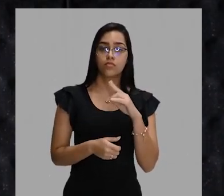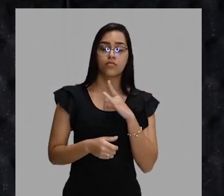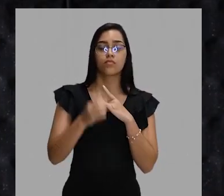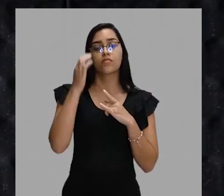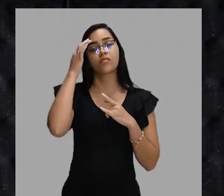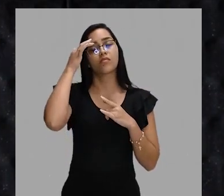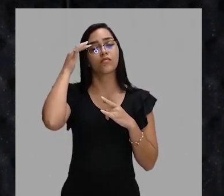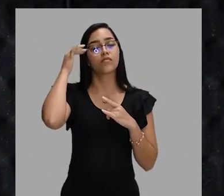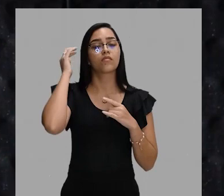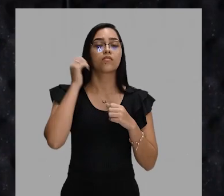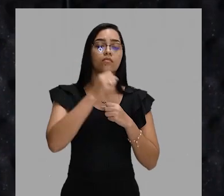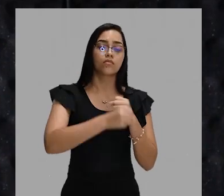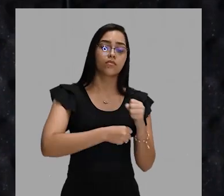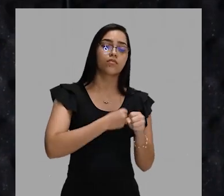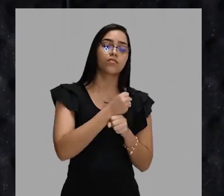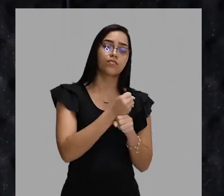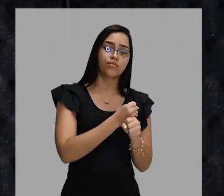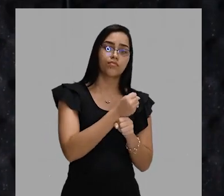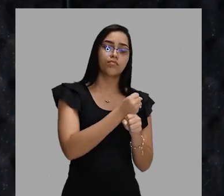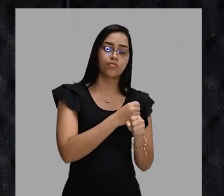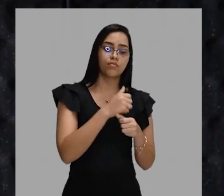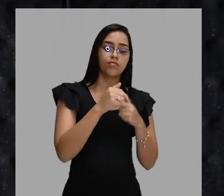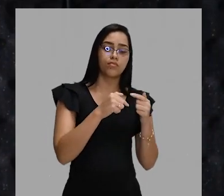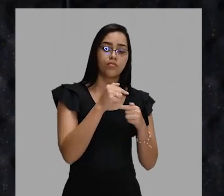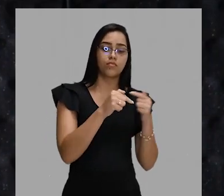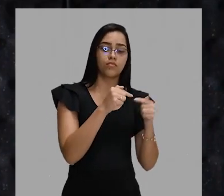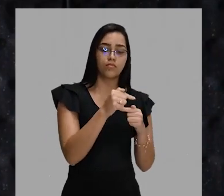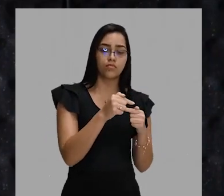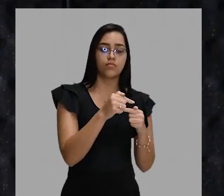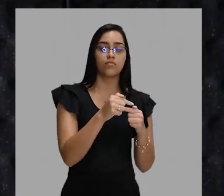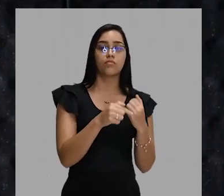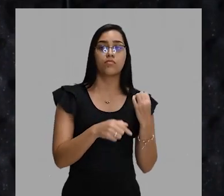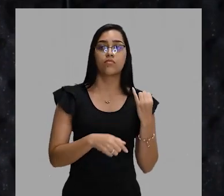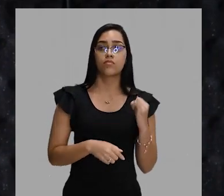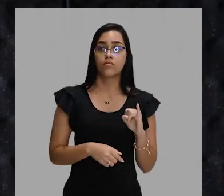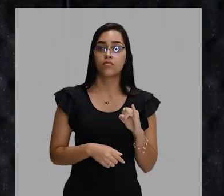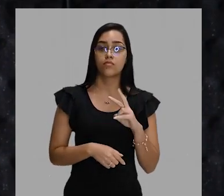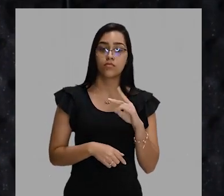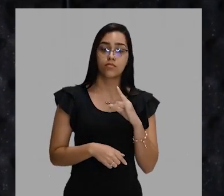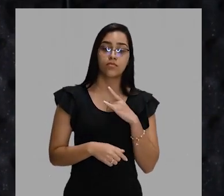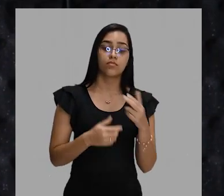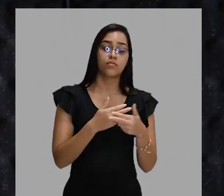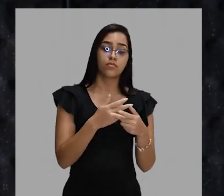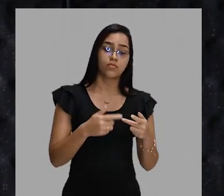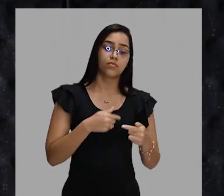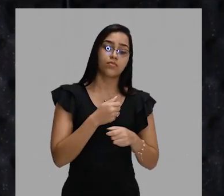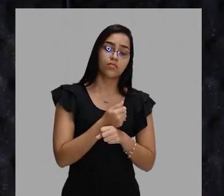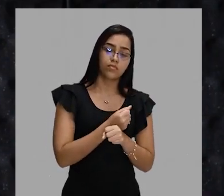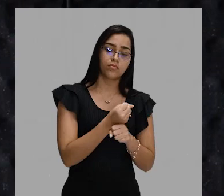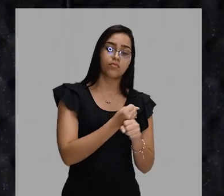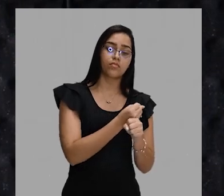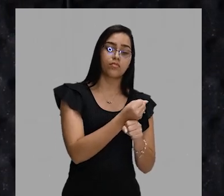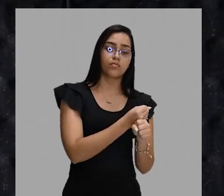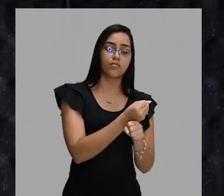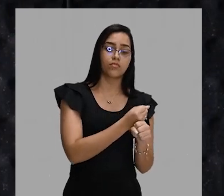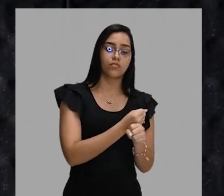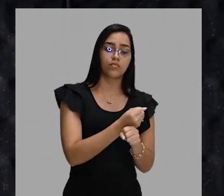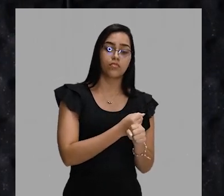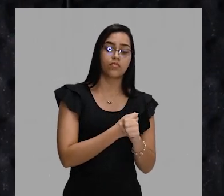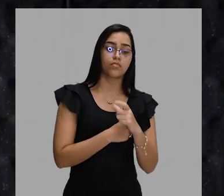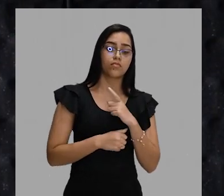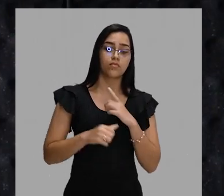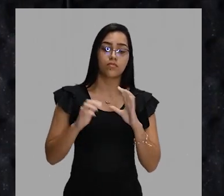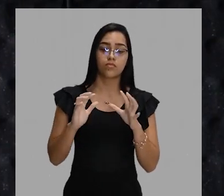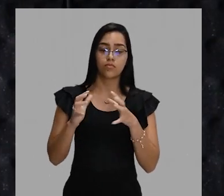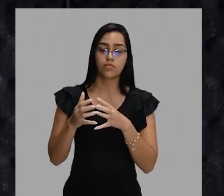passar milhares e milhares de gerações, ok? Se vai passar milhares e milhares de gerações, cada